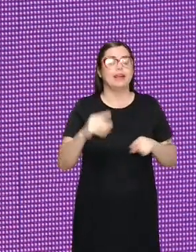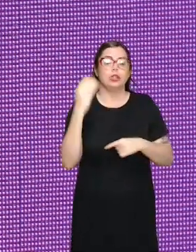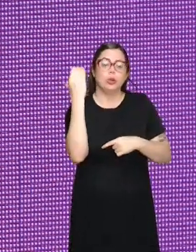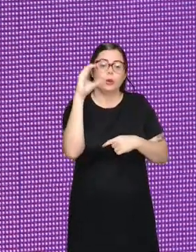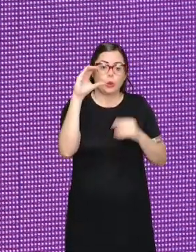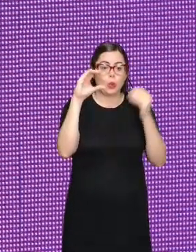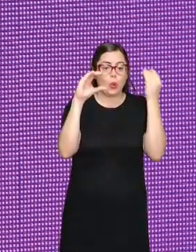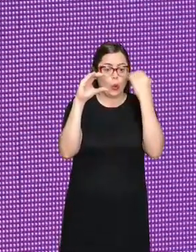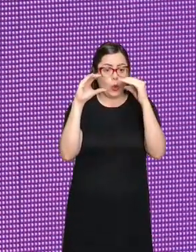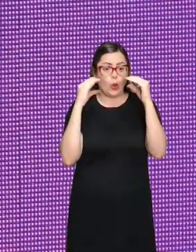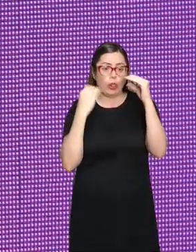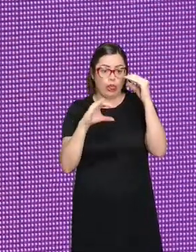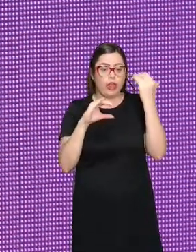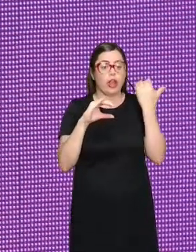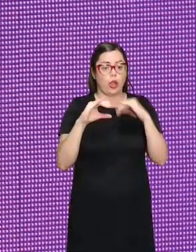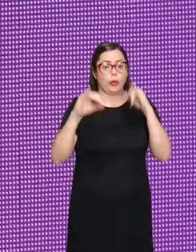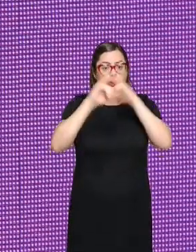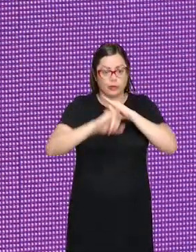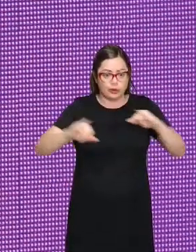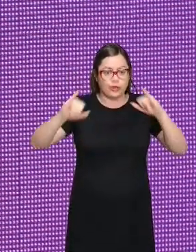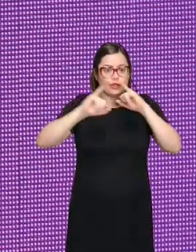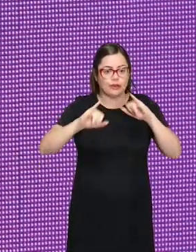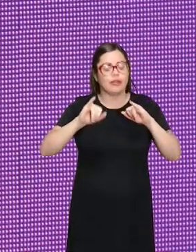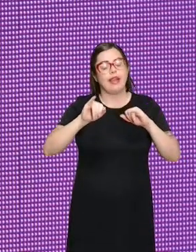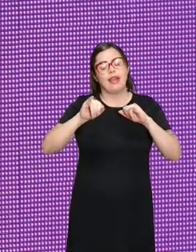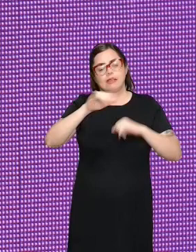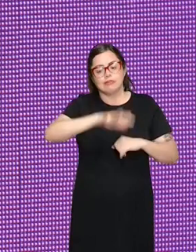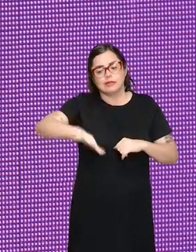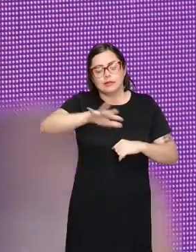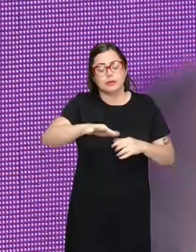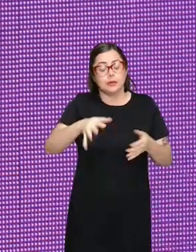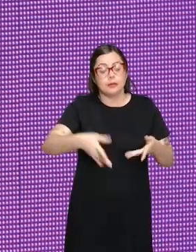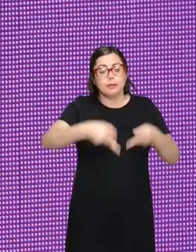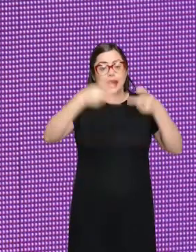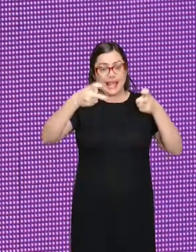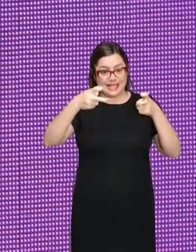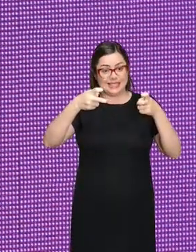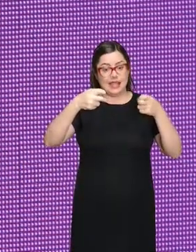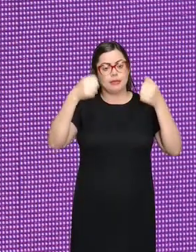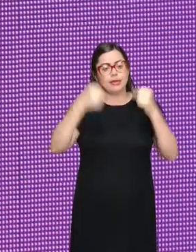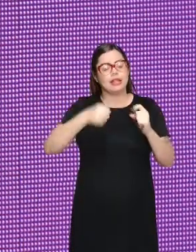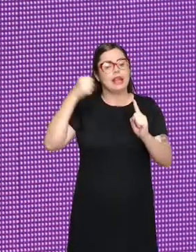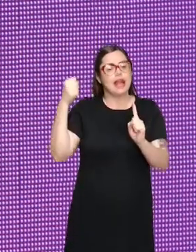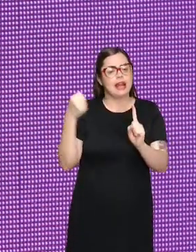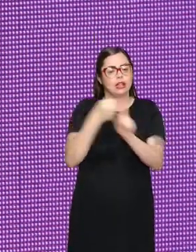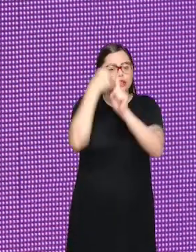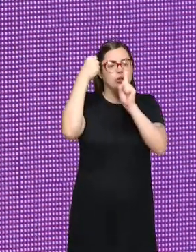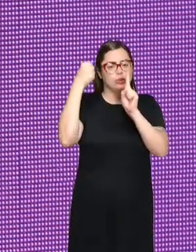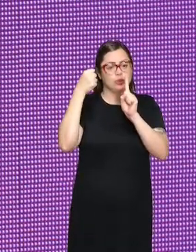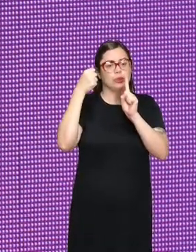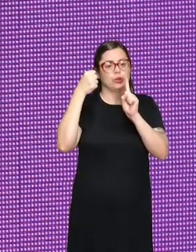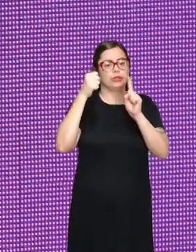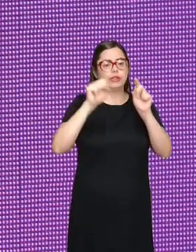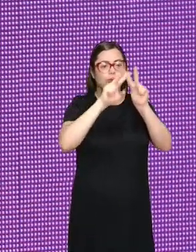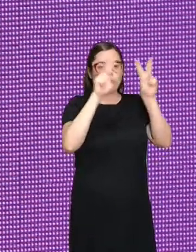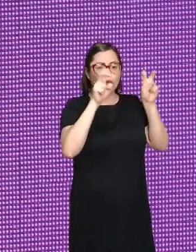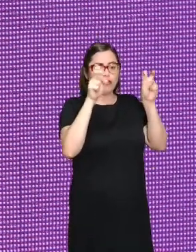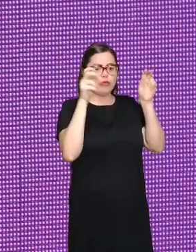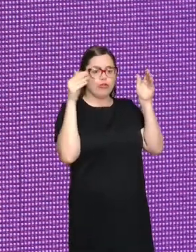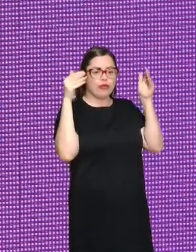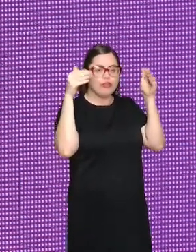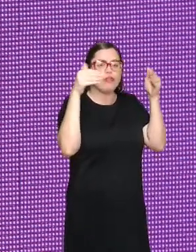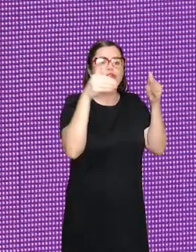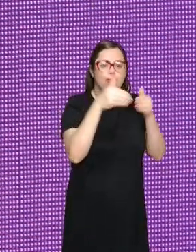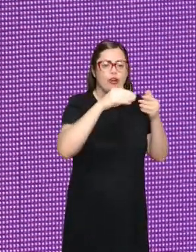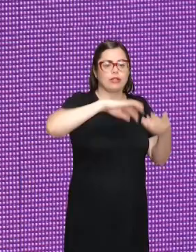então, enfim, né, de alguma forma para trazer, na última linha, esse impacto para a sustentabilidade, mas para me lembrar também de